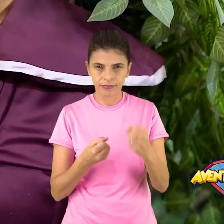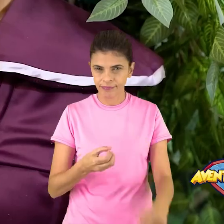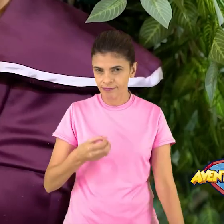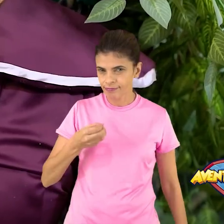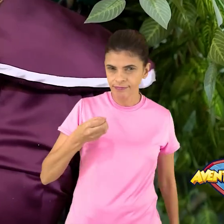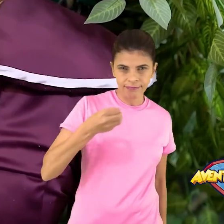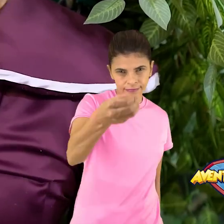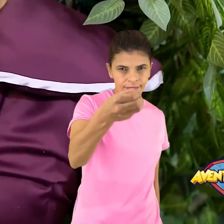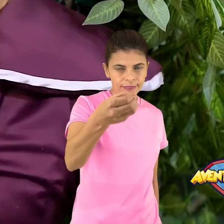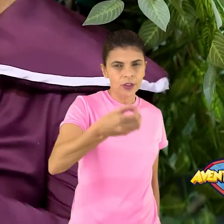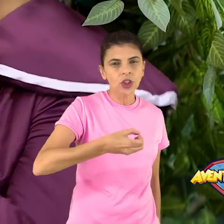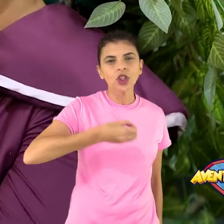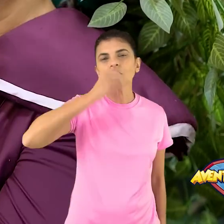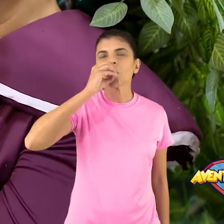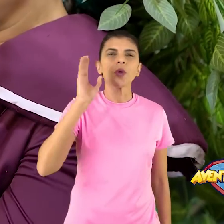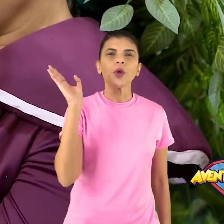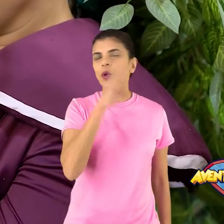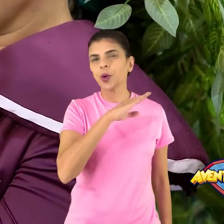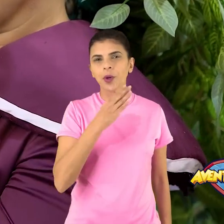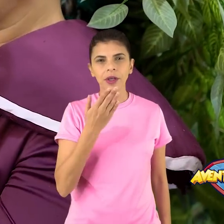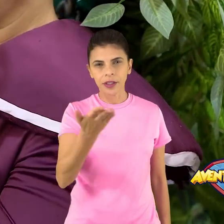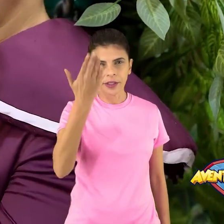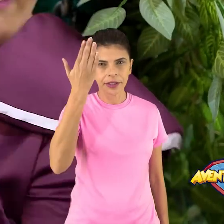Tome logo esse antídoto.